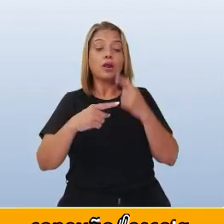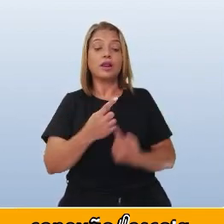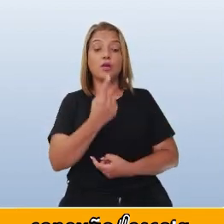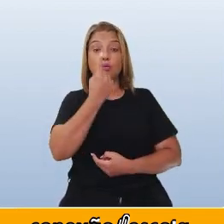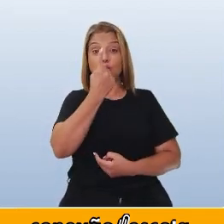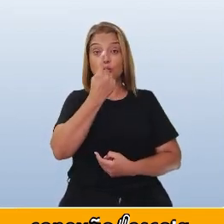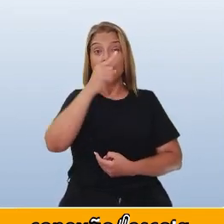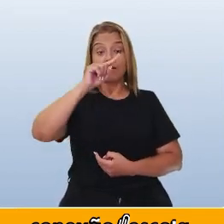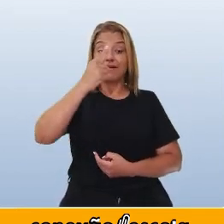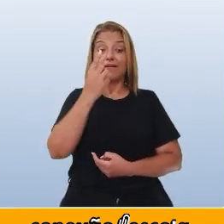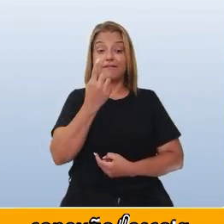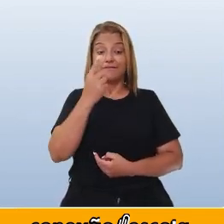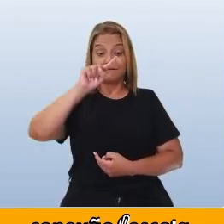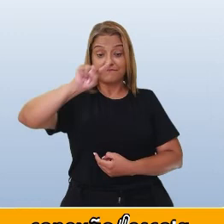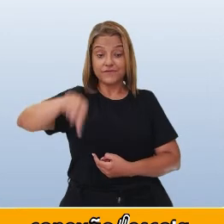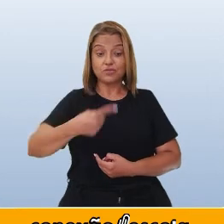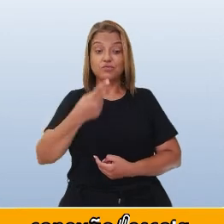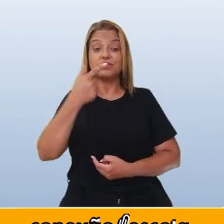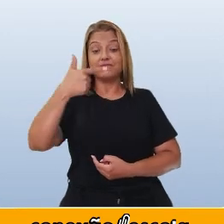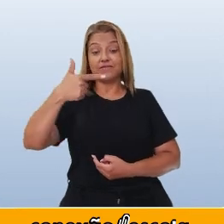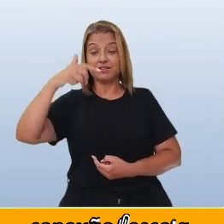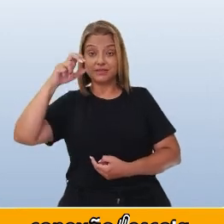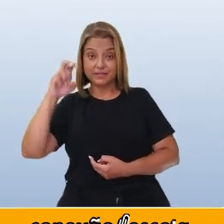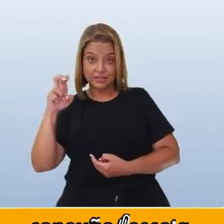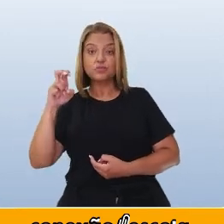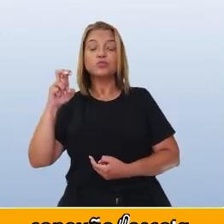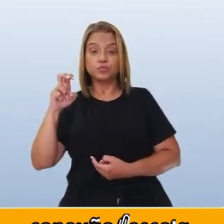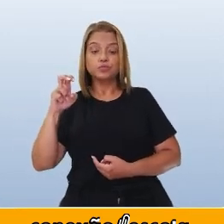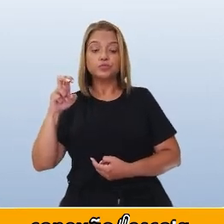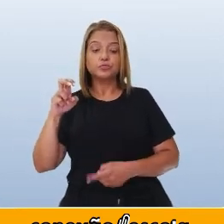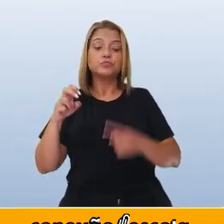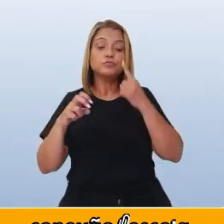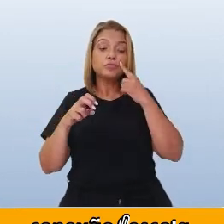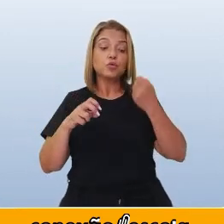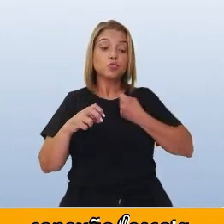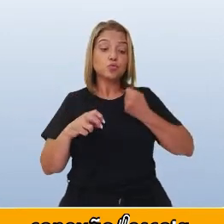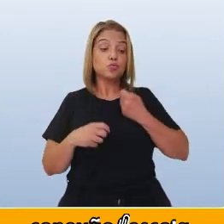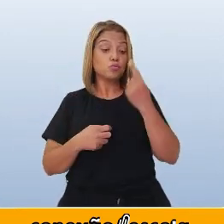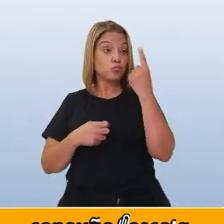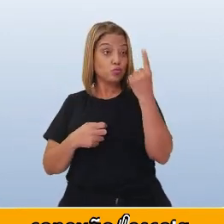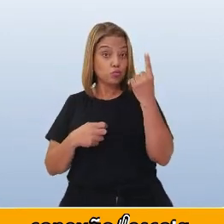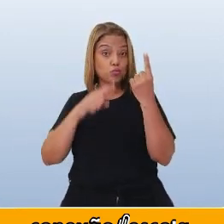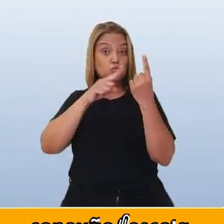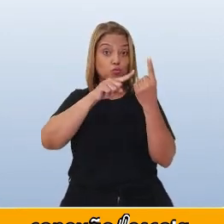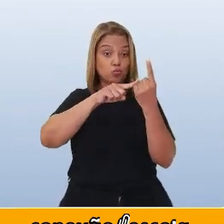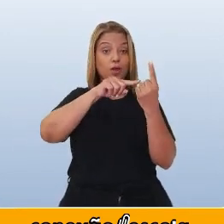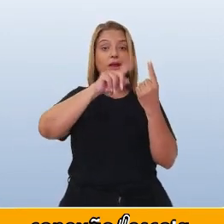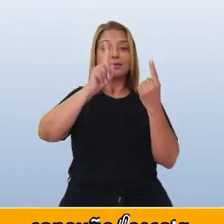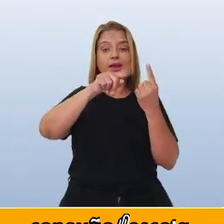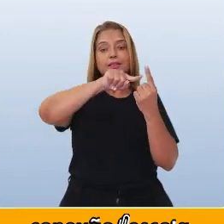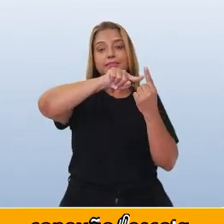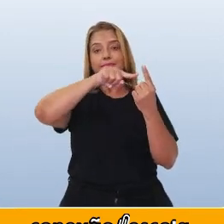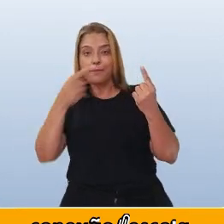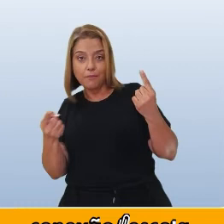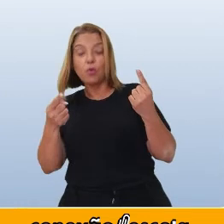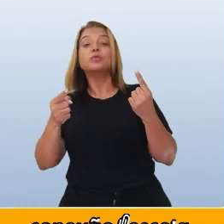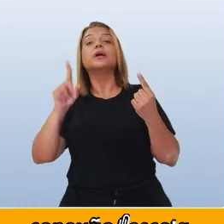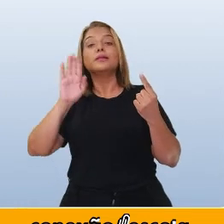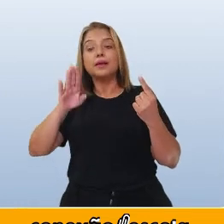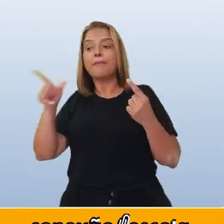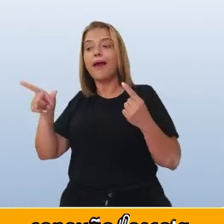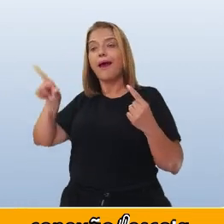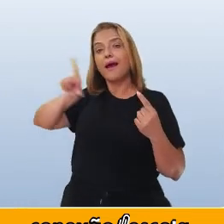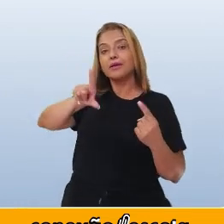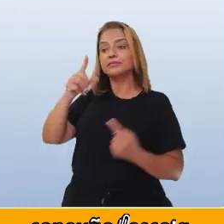1,25, ou seja, ele vai estar após o número inteiro 1 e antes do 1,3, já